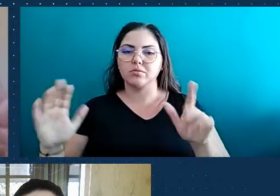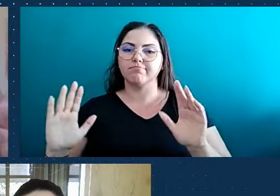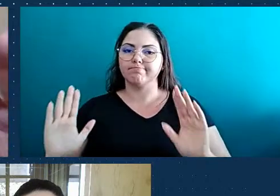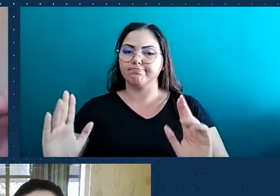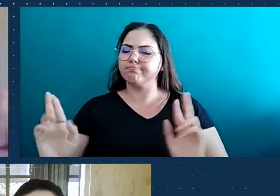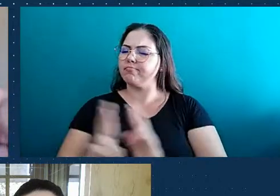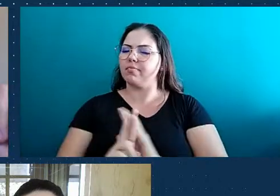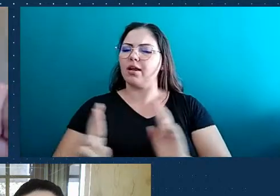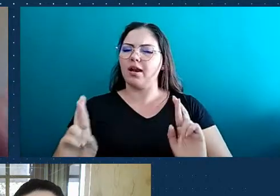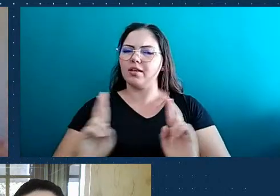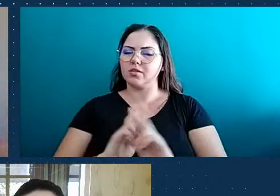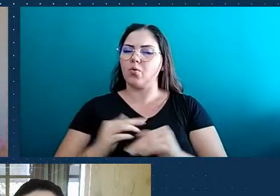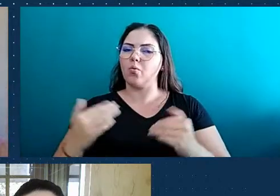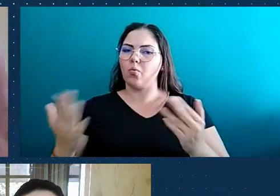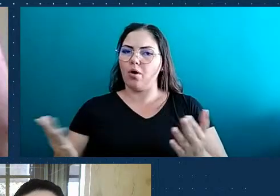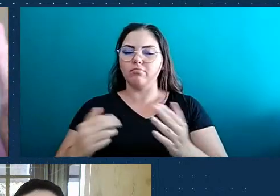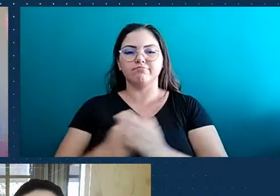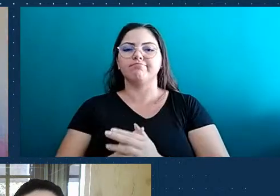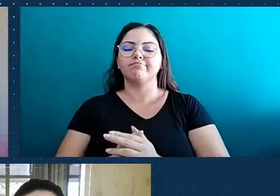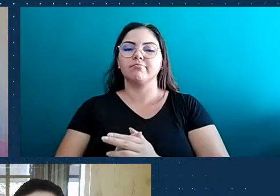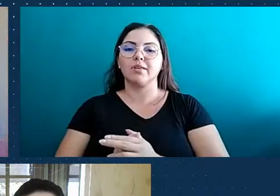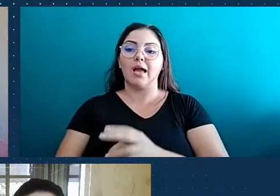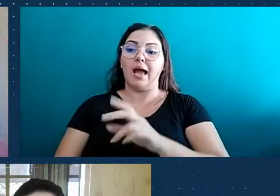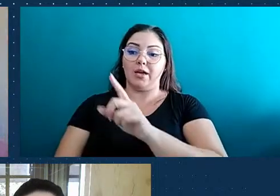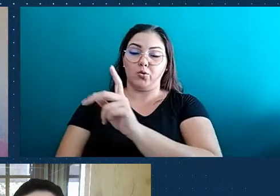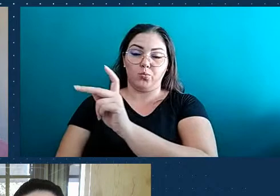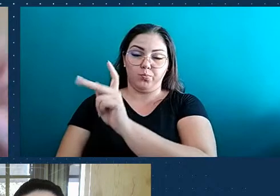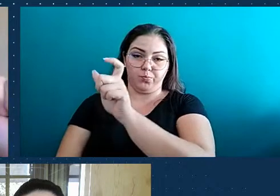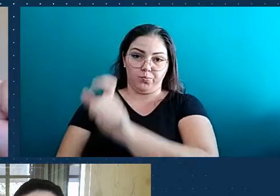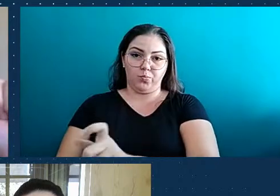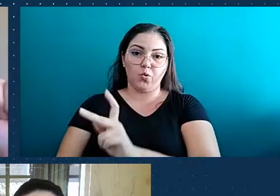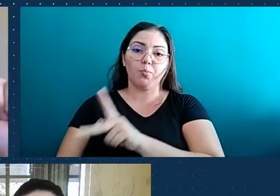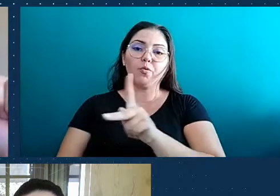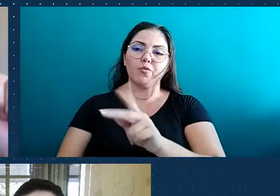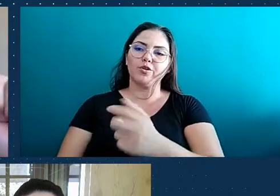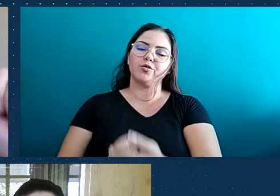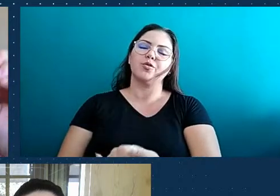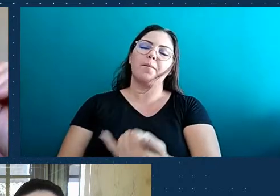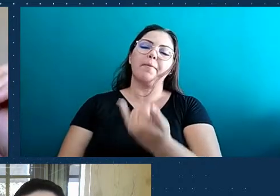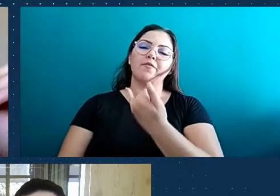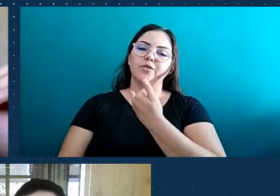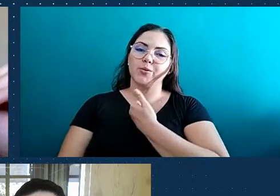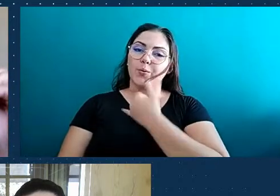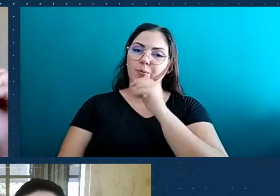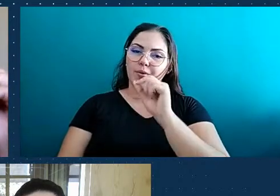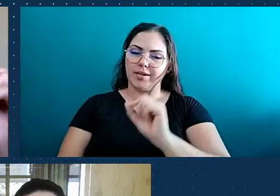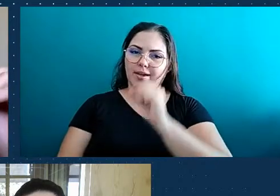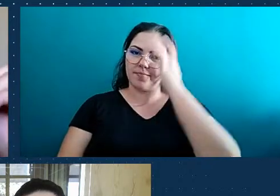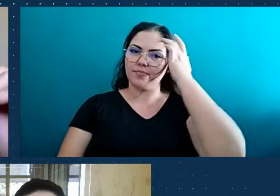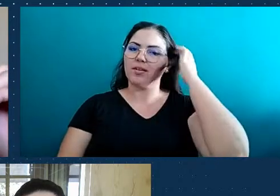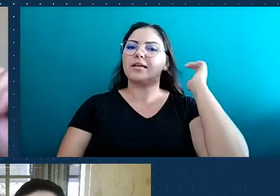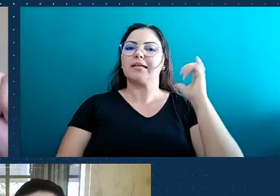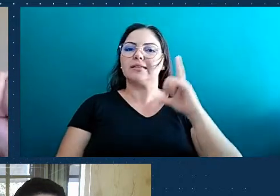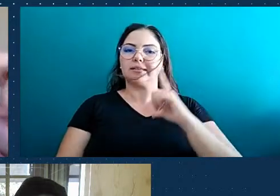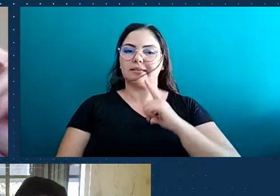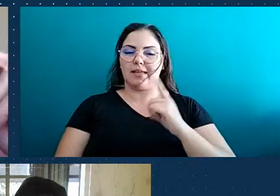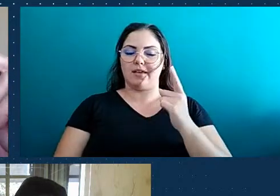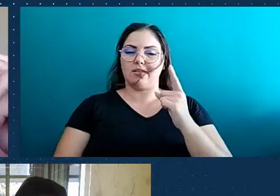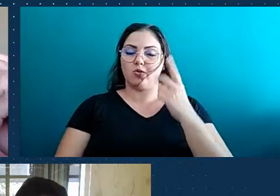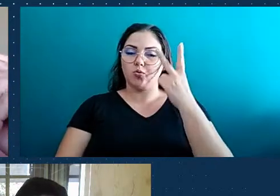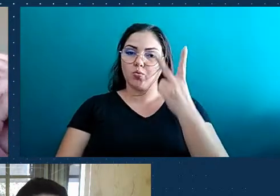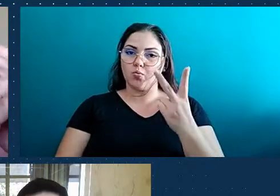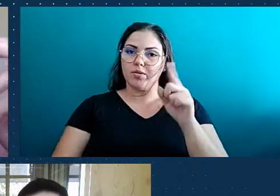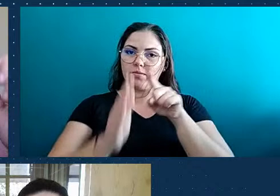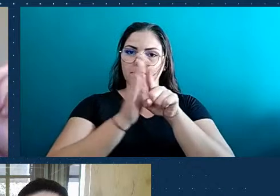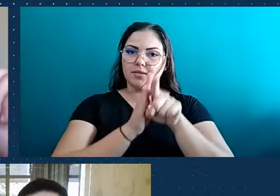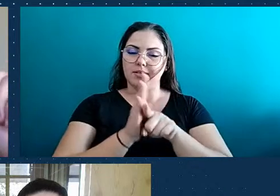de duas pesquisas, uma no Brasil e uma na Grécia. Na pesquisa da Grécia, a moça